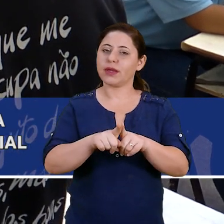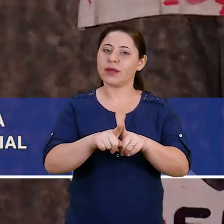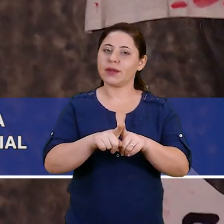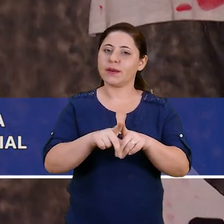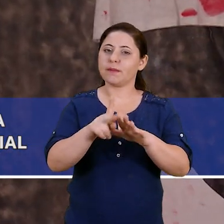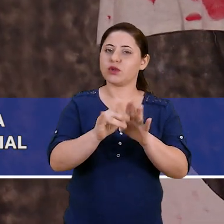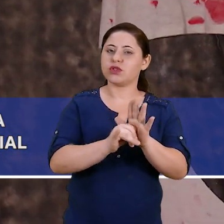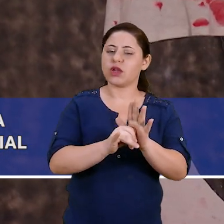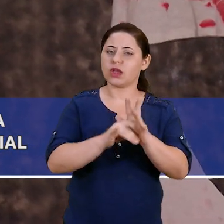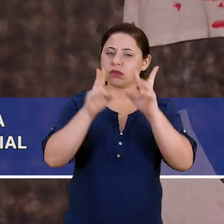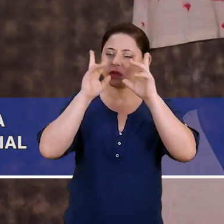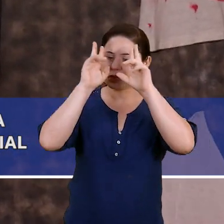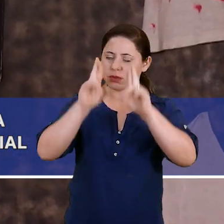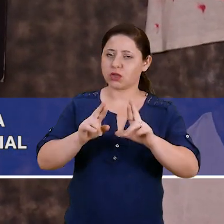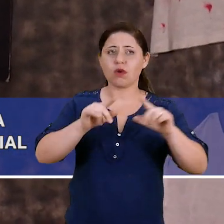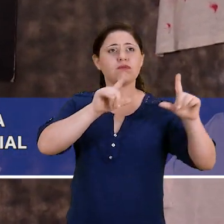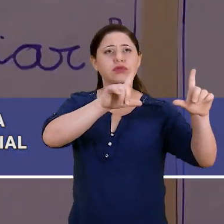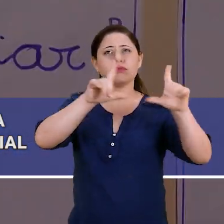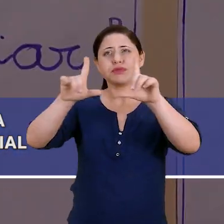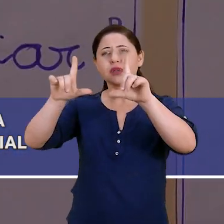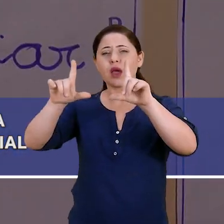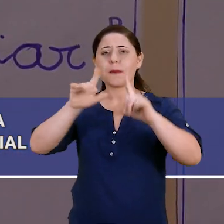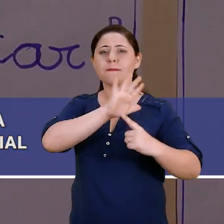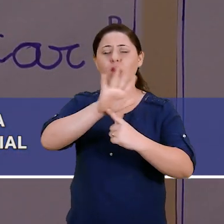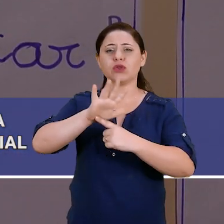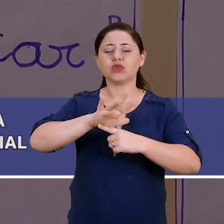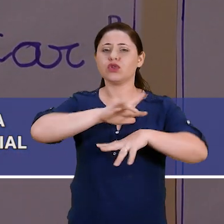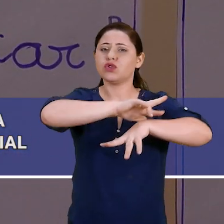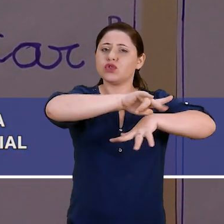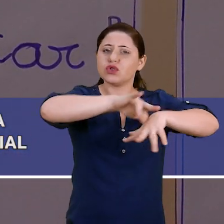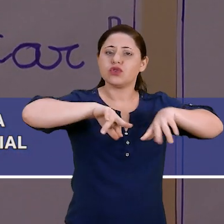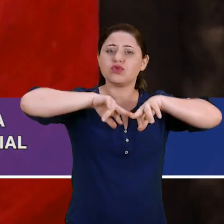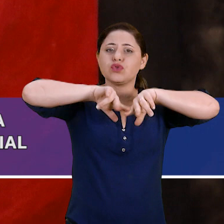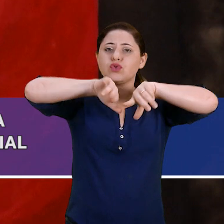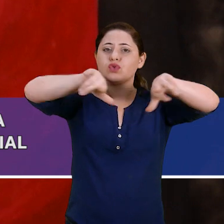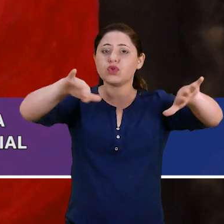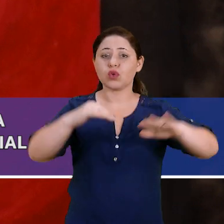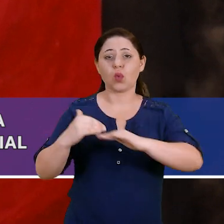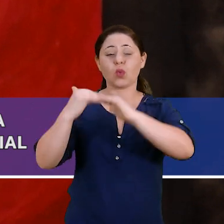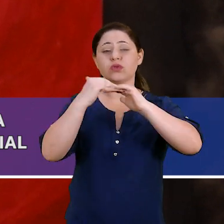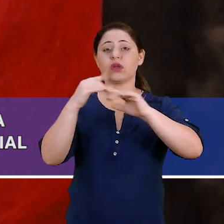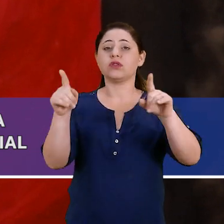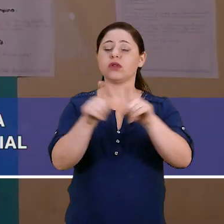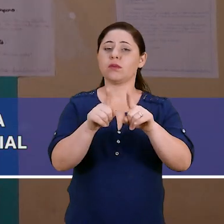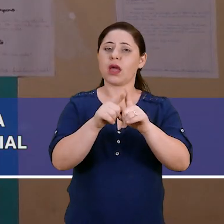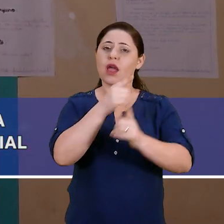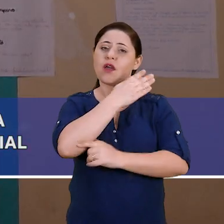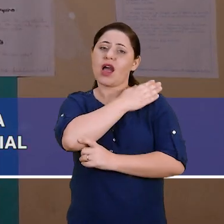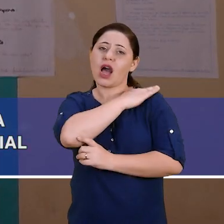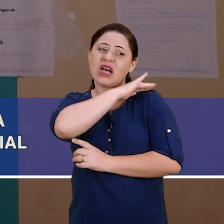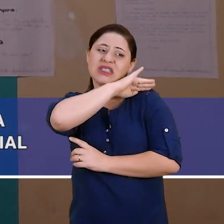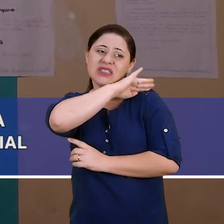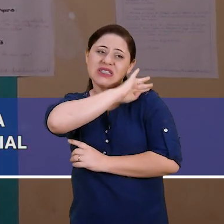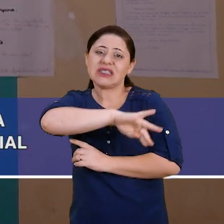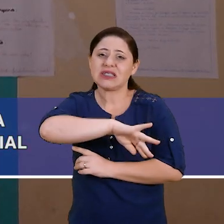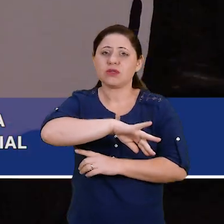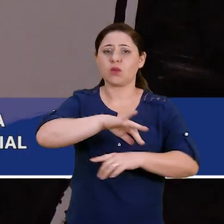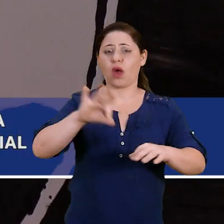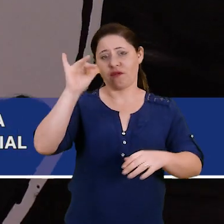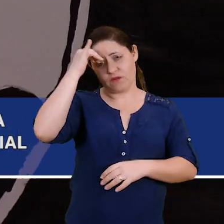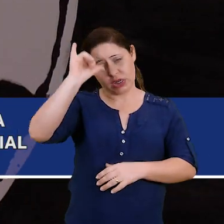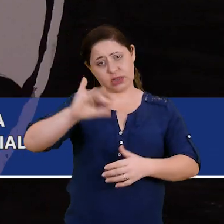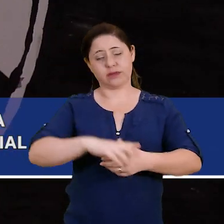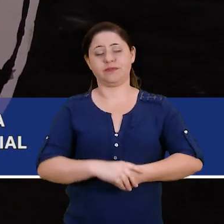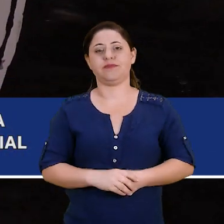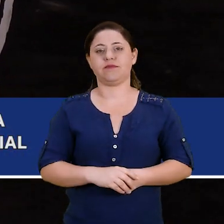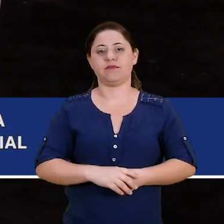projeto Respeito, também com confecção de banners e cartazes que exaltam a diversidade e igualdade de gênero e que também